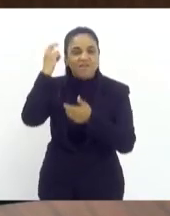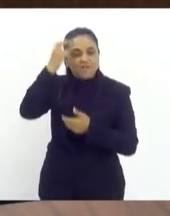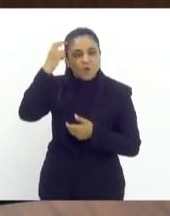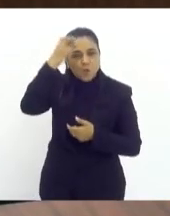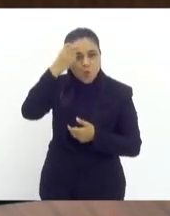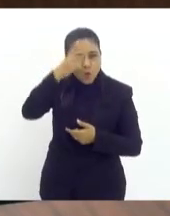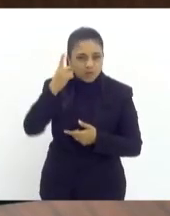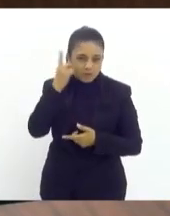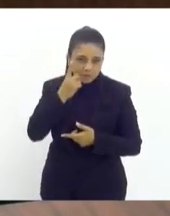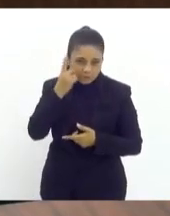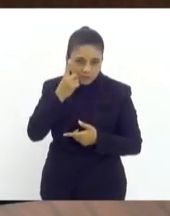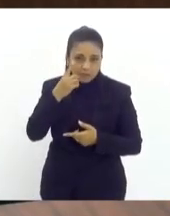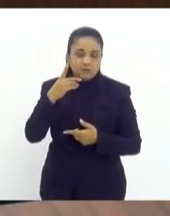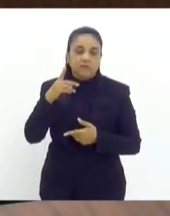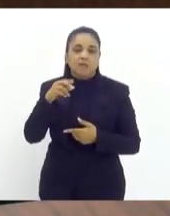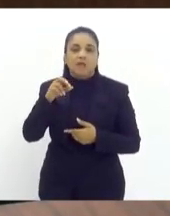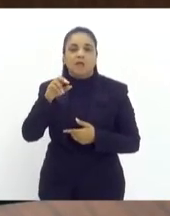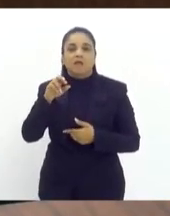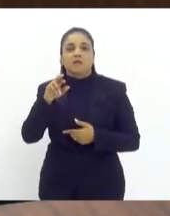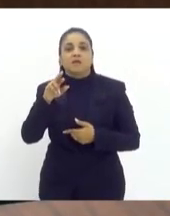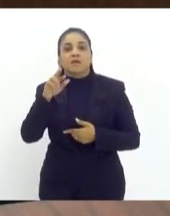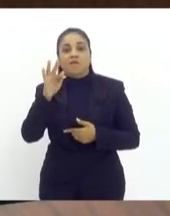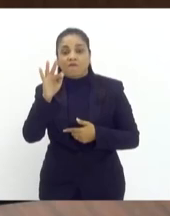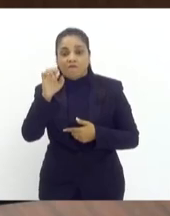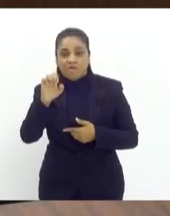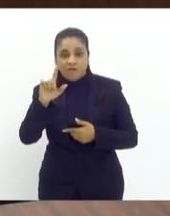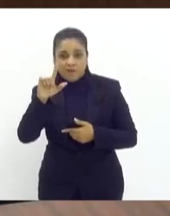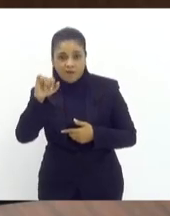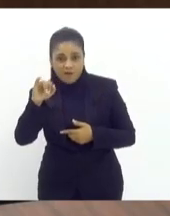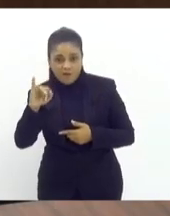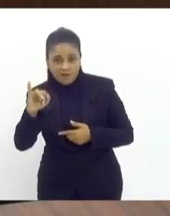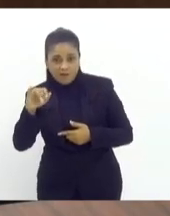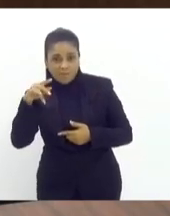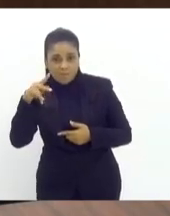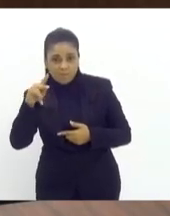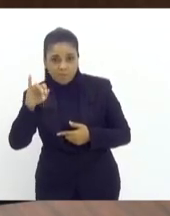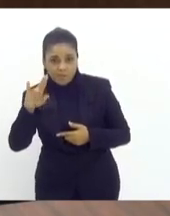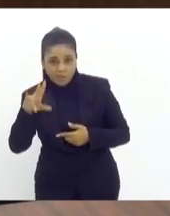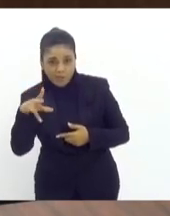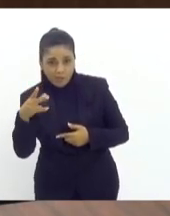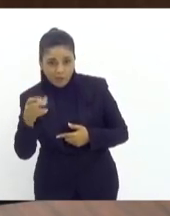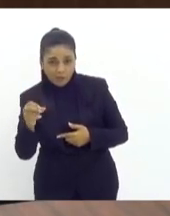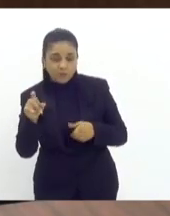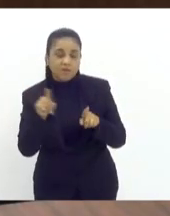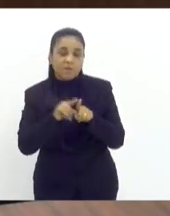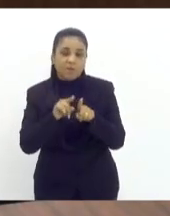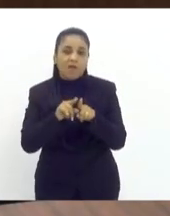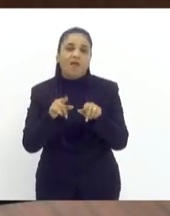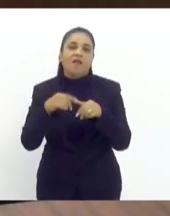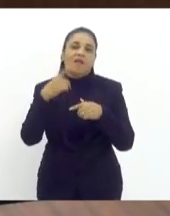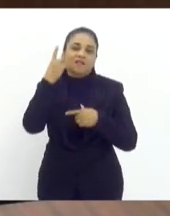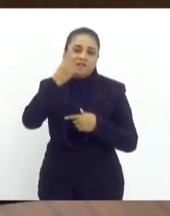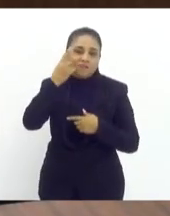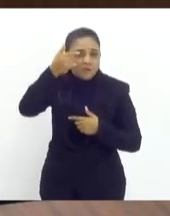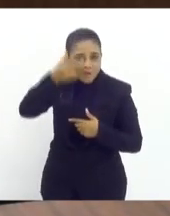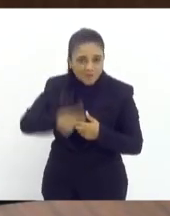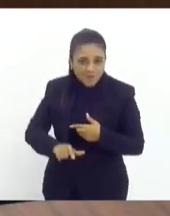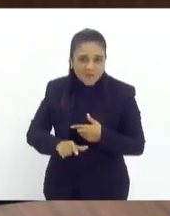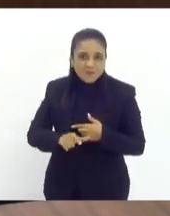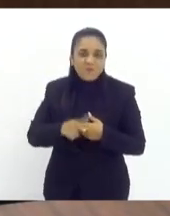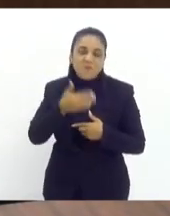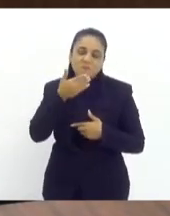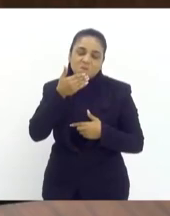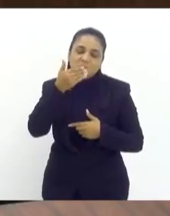Lima parabenizar o deputado Filipinho ravis e mais uma vez se assim a deputada permitir pedir